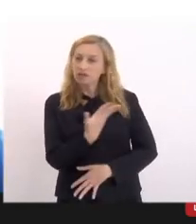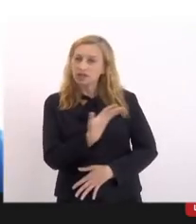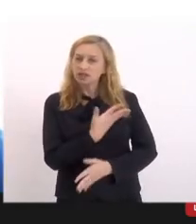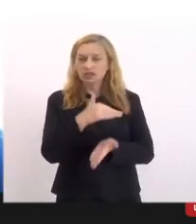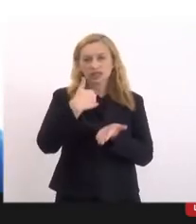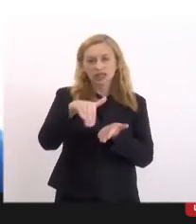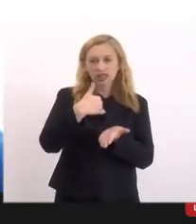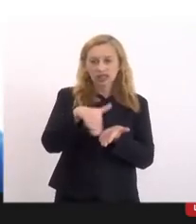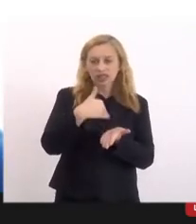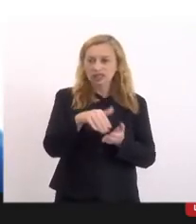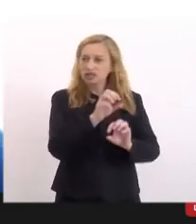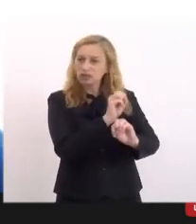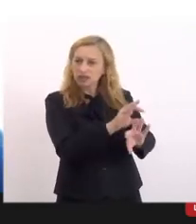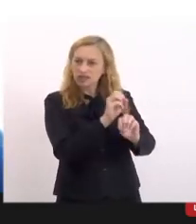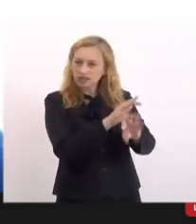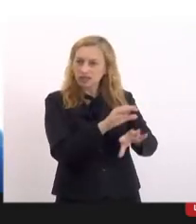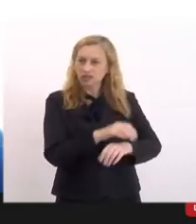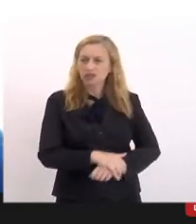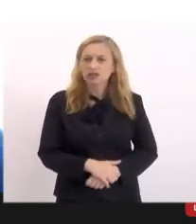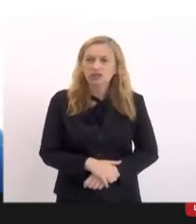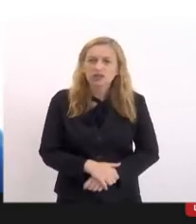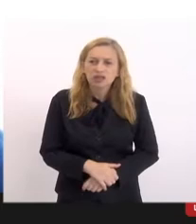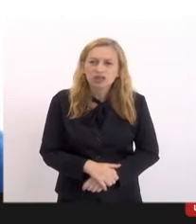Secretaria de Educação.